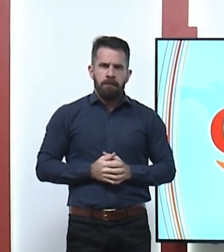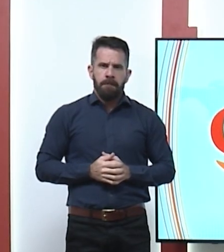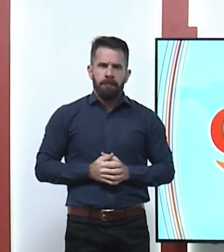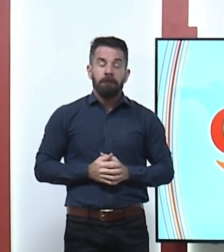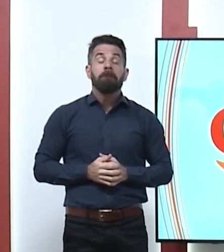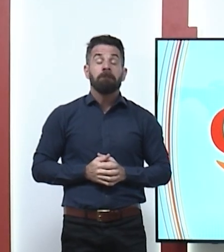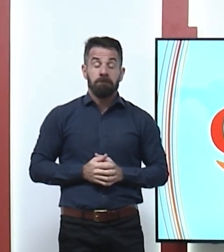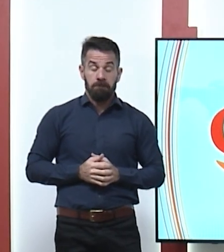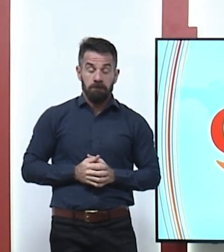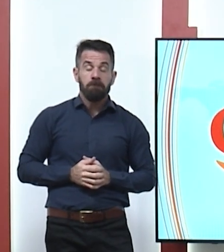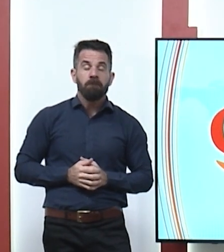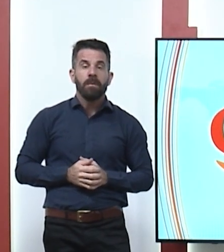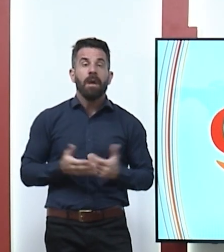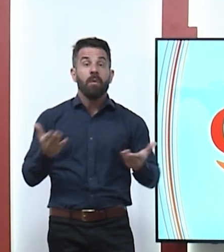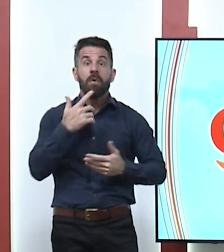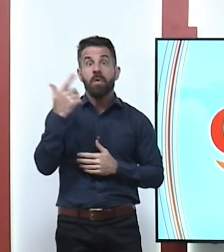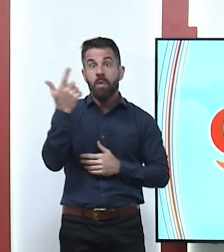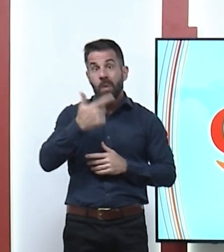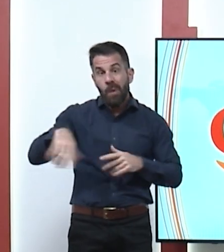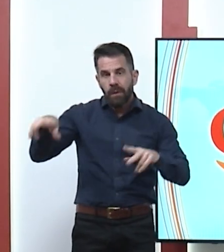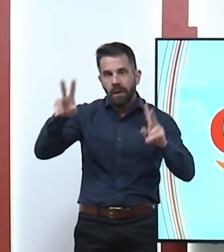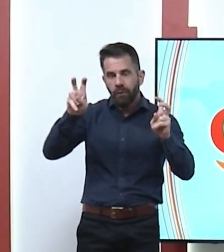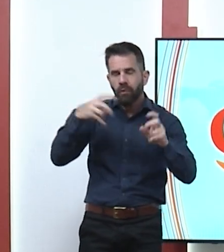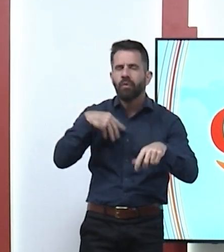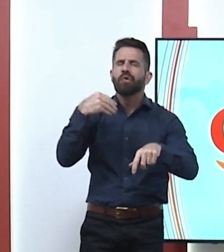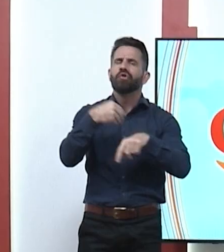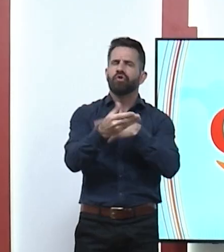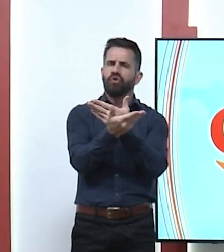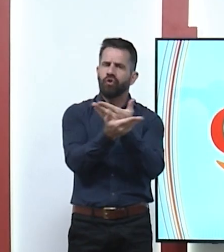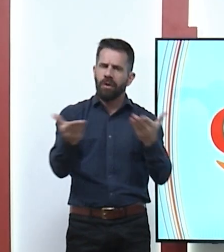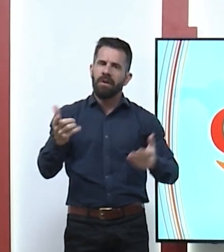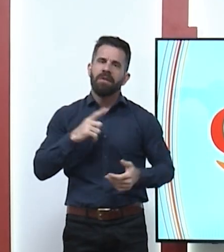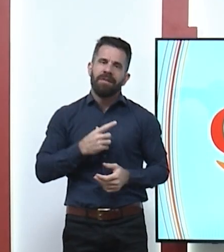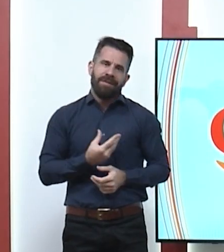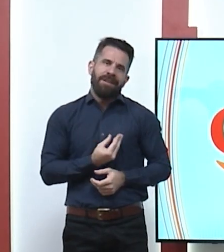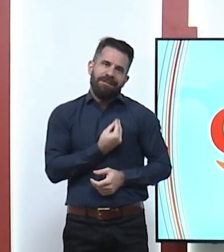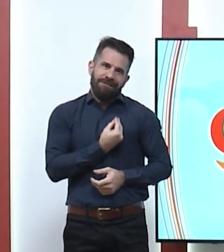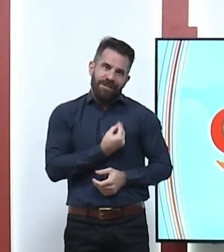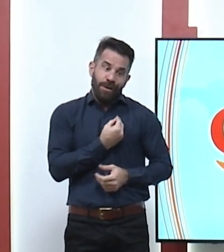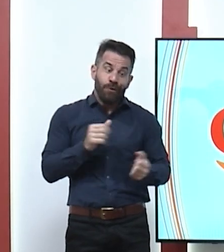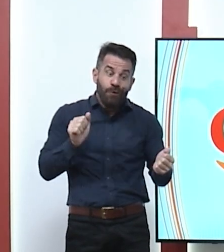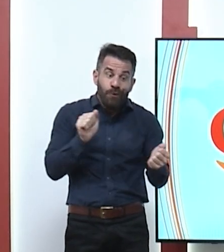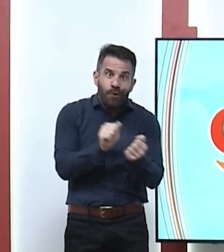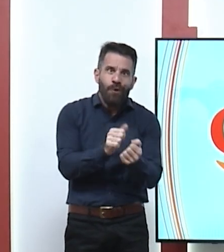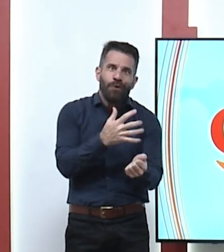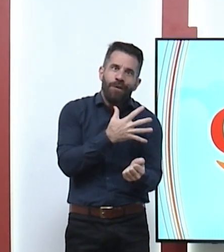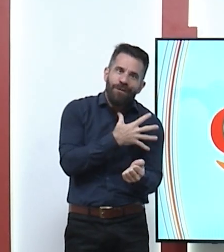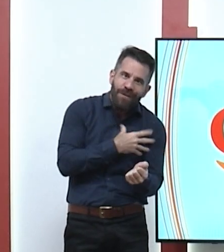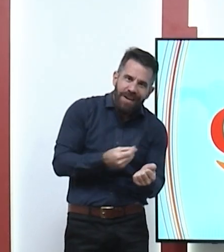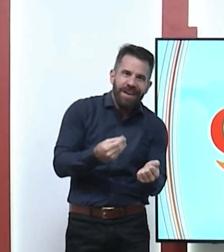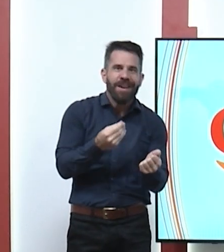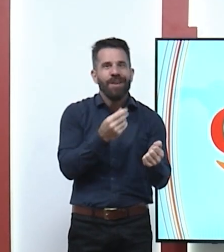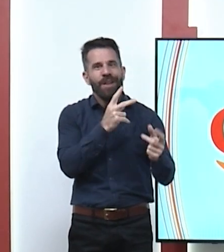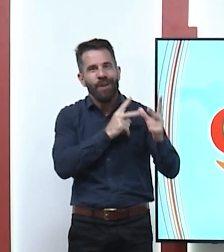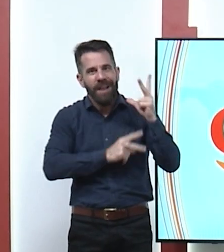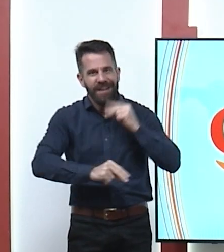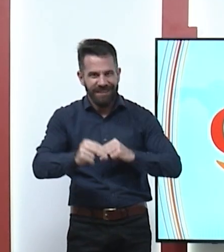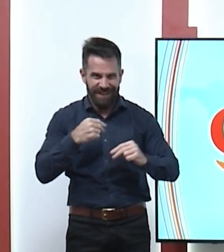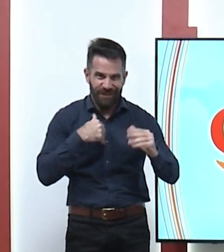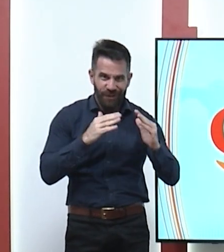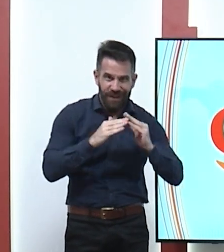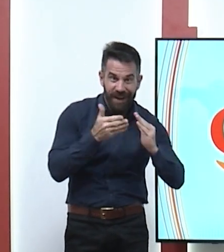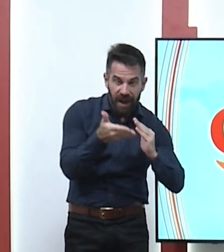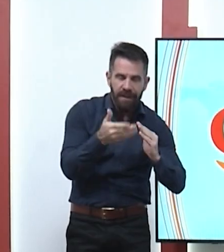Bem, agora vamos mudar de assunto. É uma dica importante aí para quem tem crianças e adolescentes em casa. As férias escolares estão começando